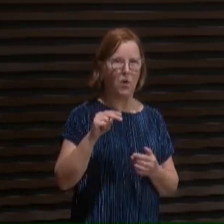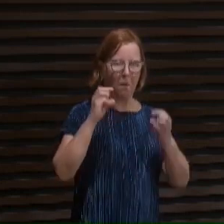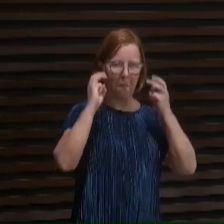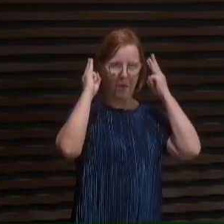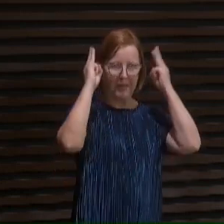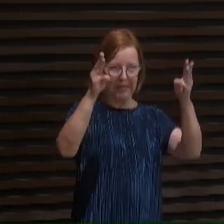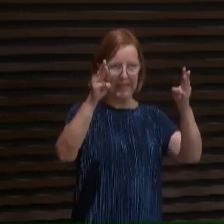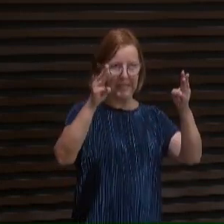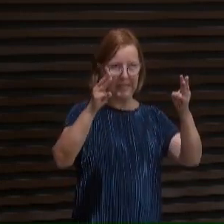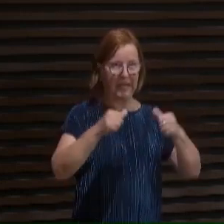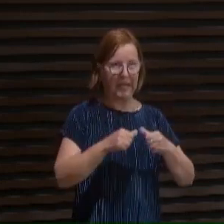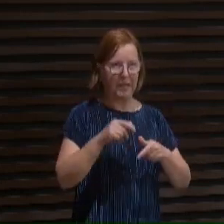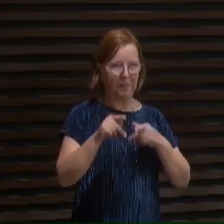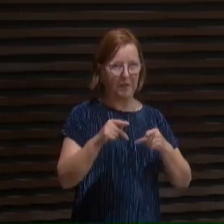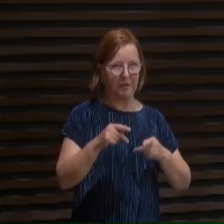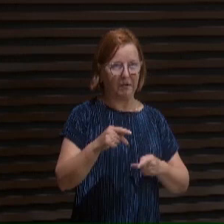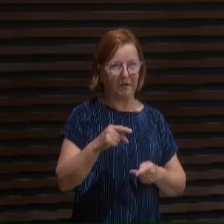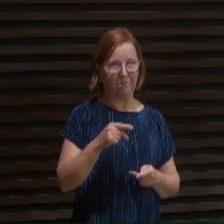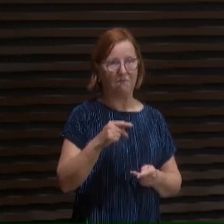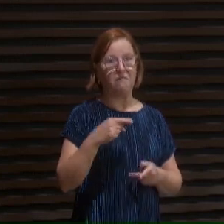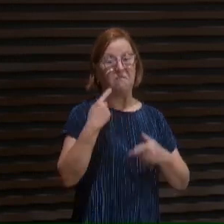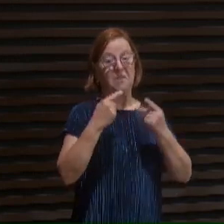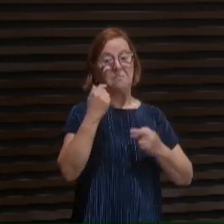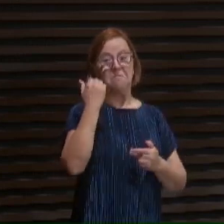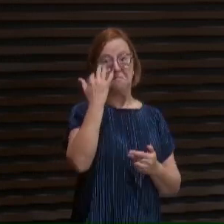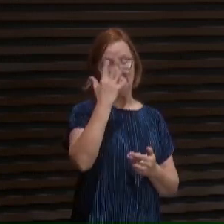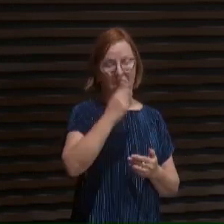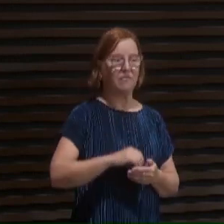Eles são muito bons. E eu quero, por último,